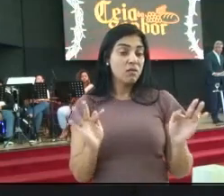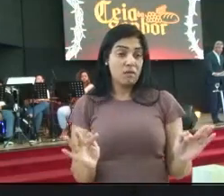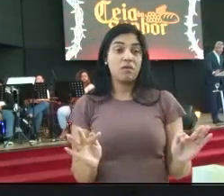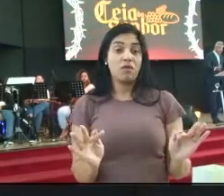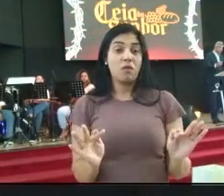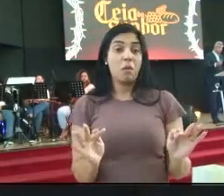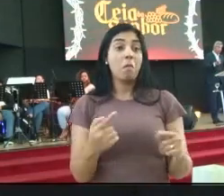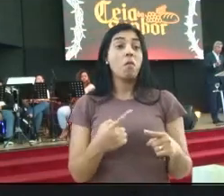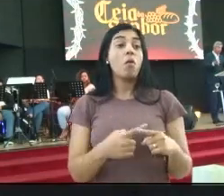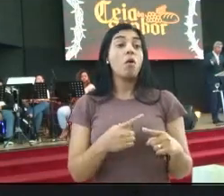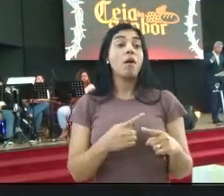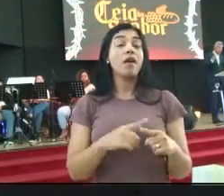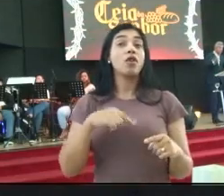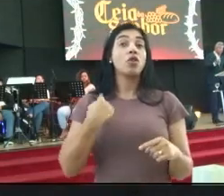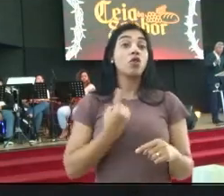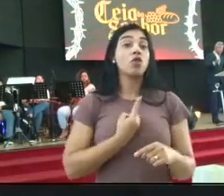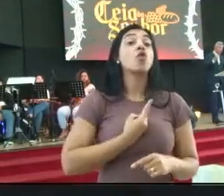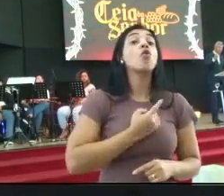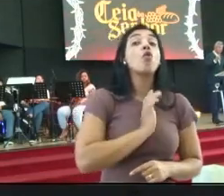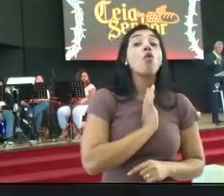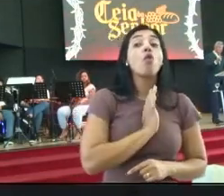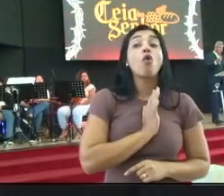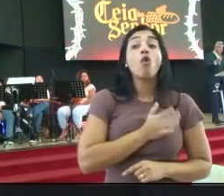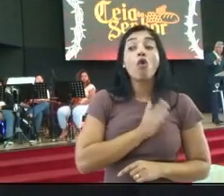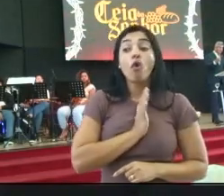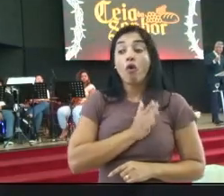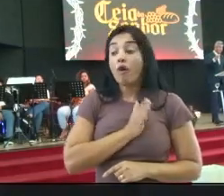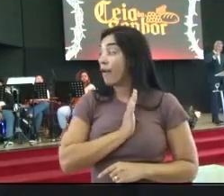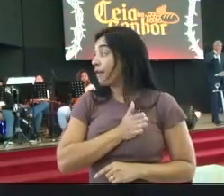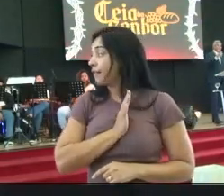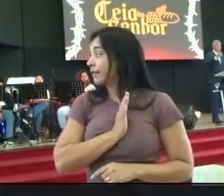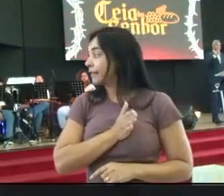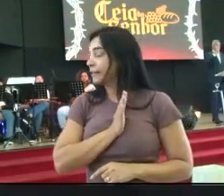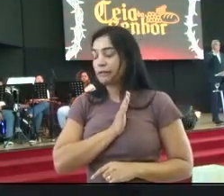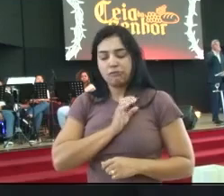simplesmente porque o nosso coração está